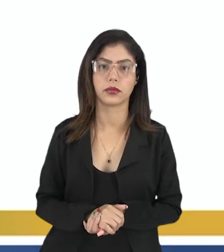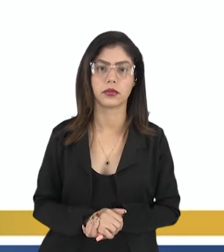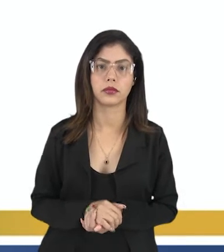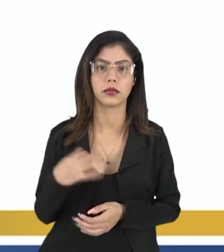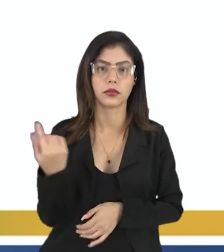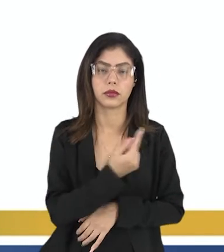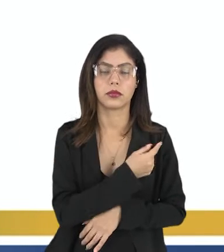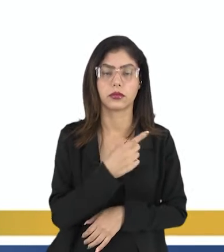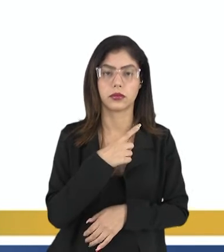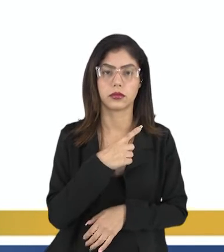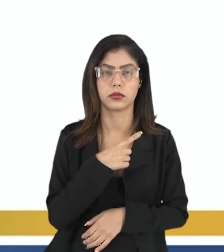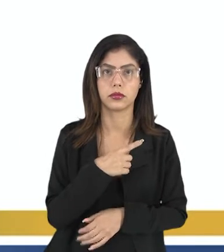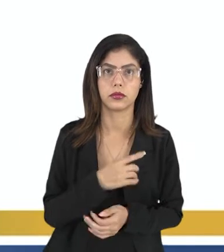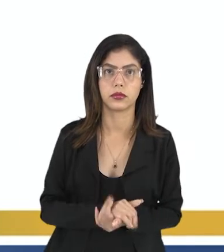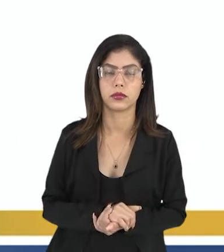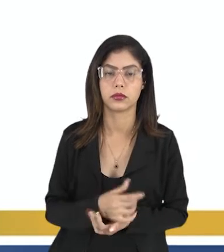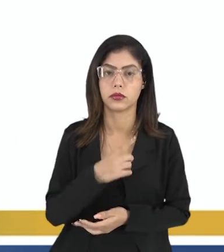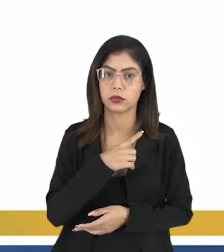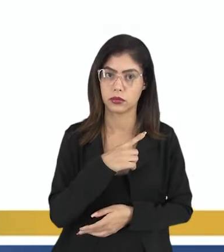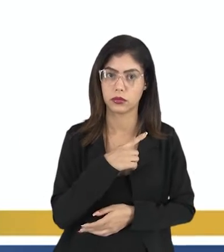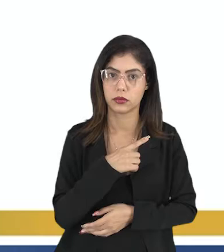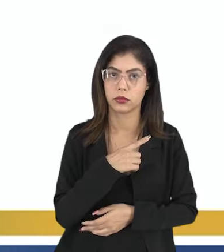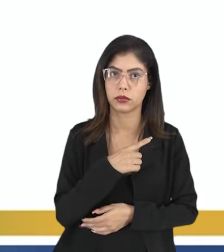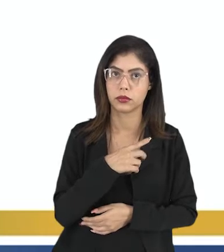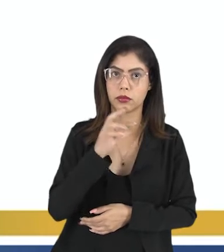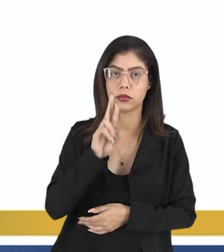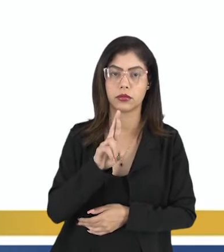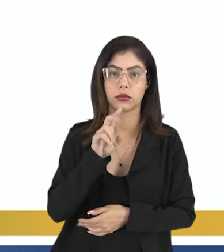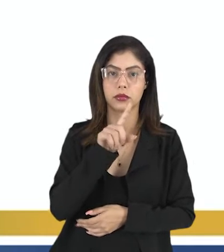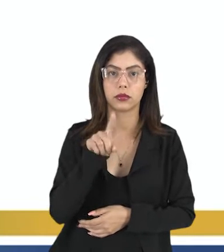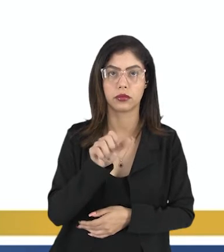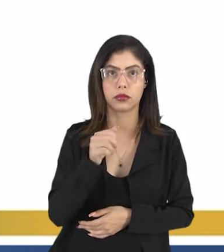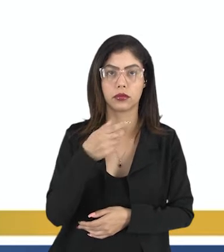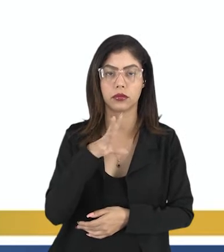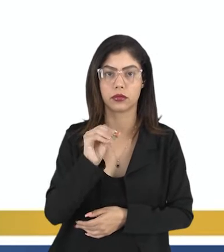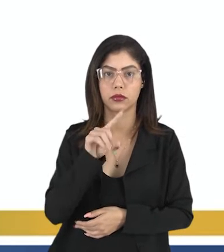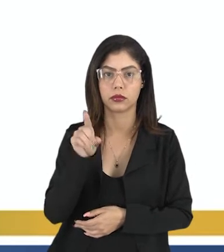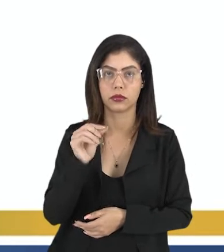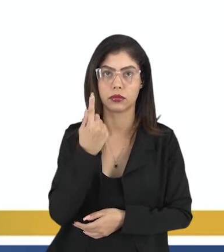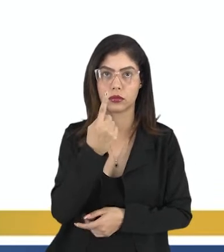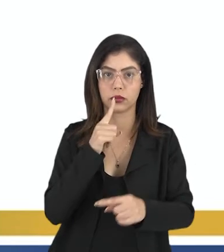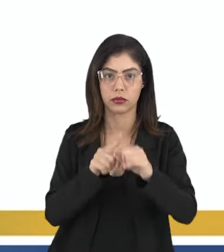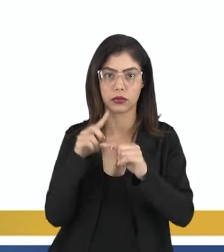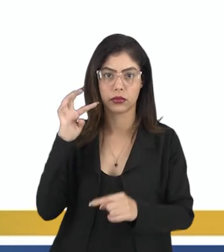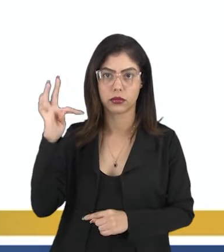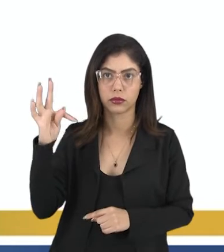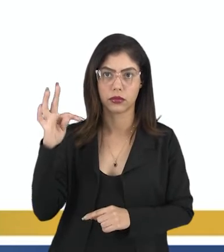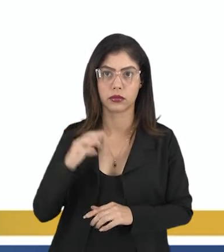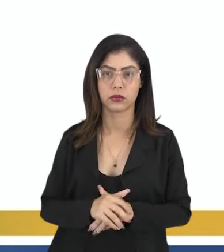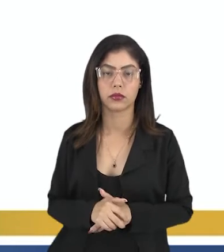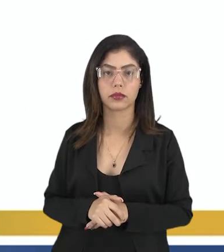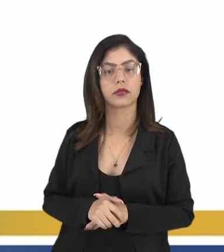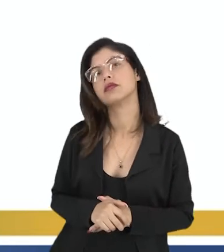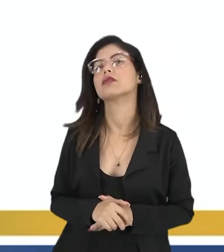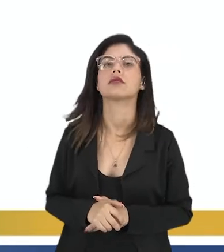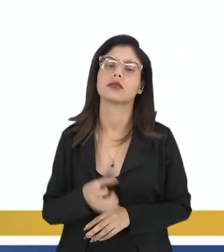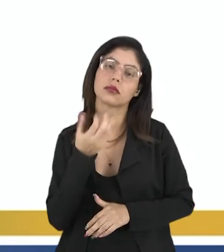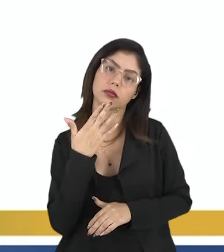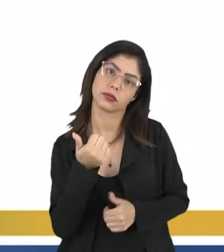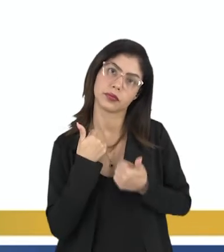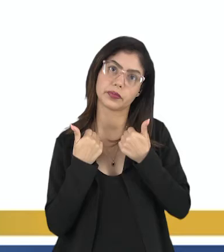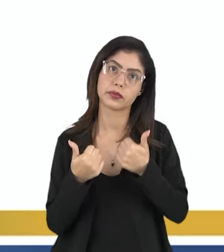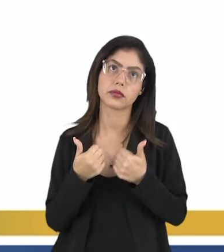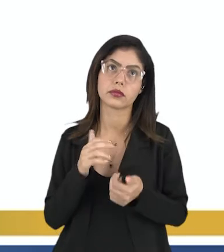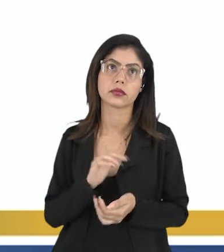onde nós vamos ter a razão, que será 1 mais o tempo. Tudo